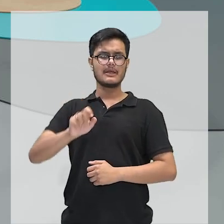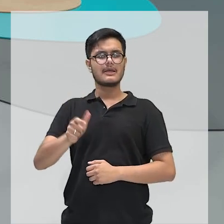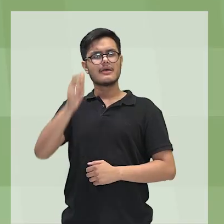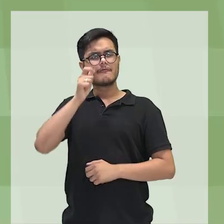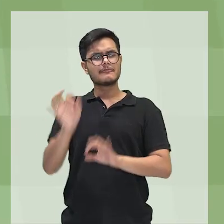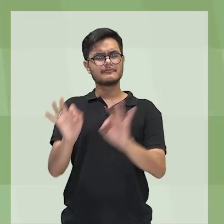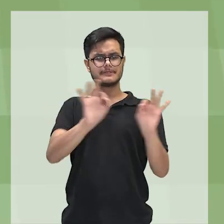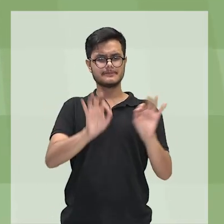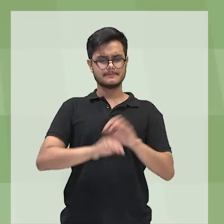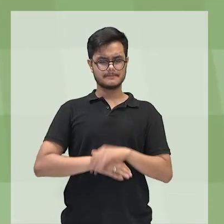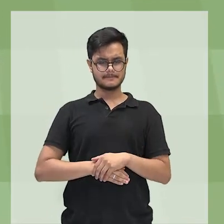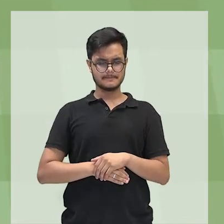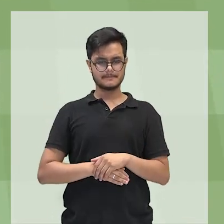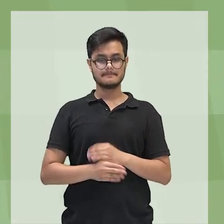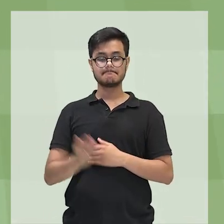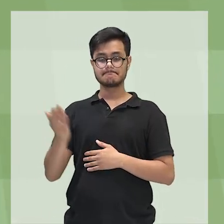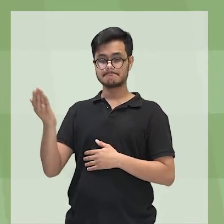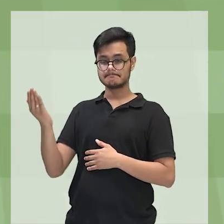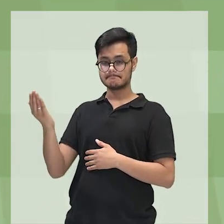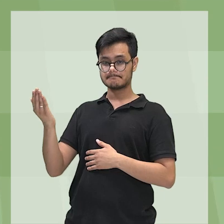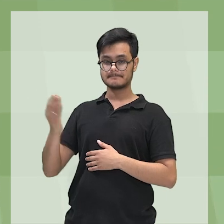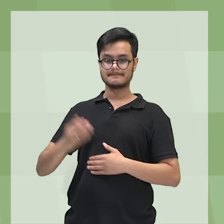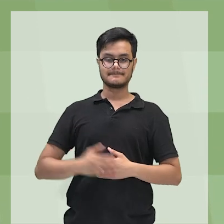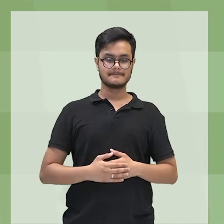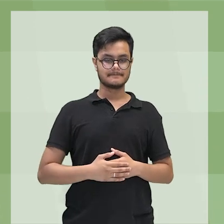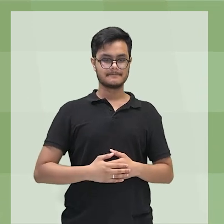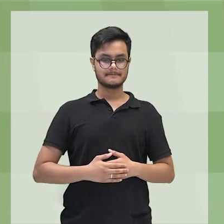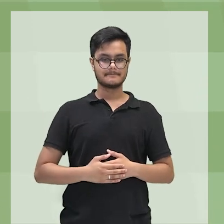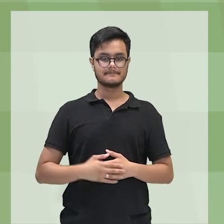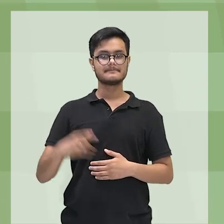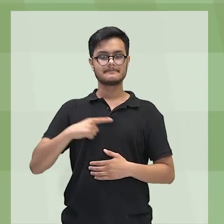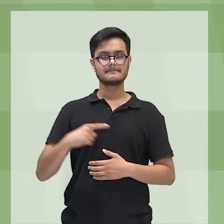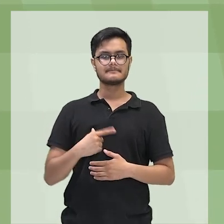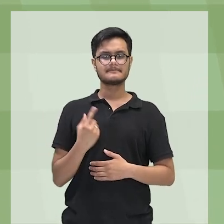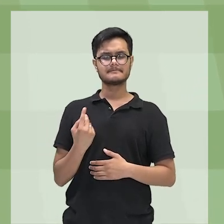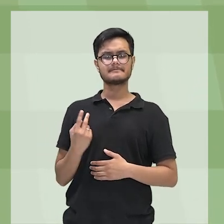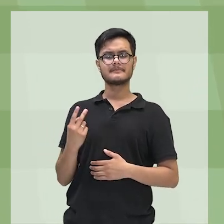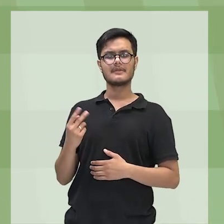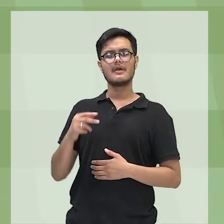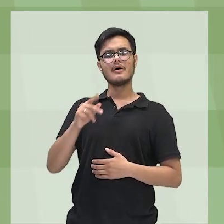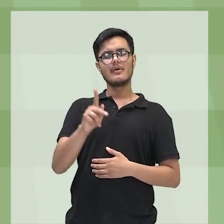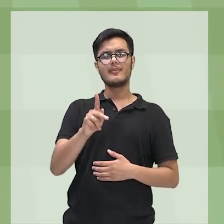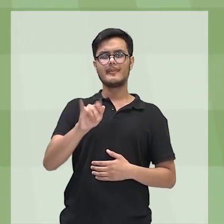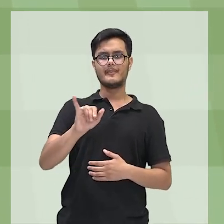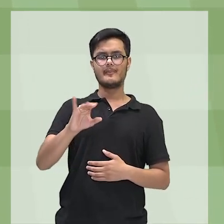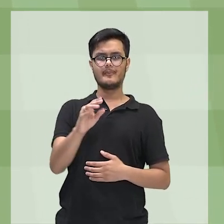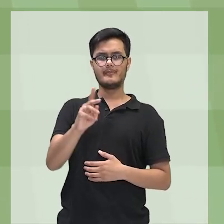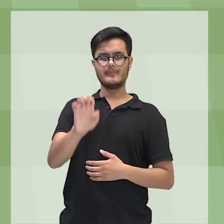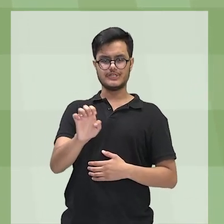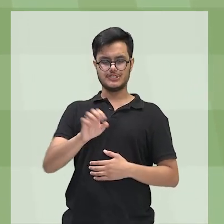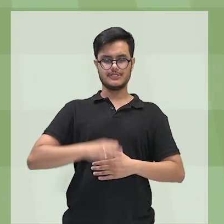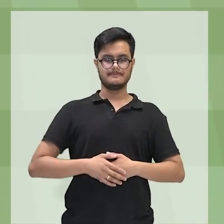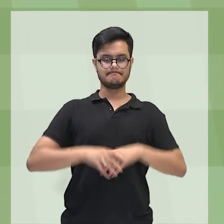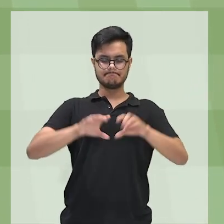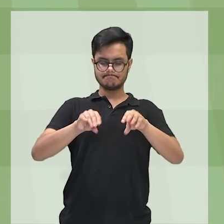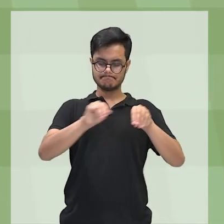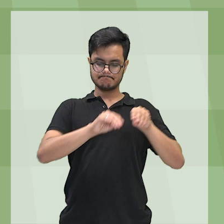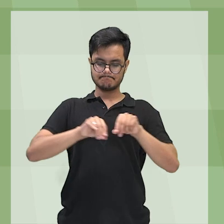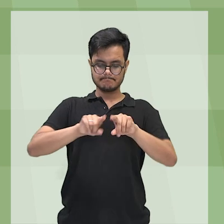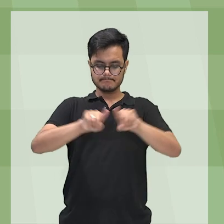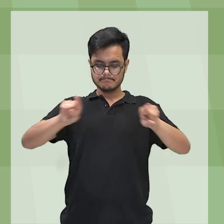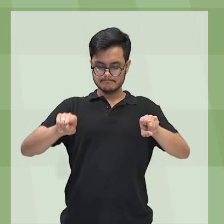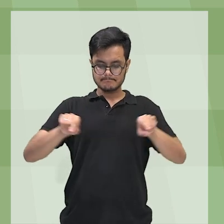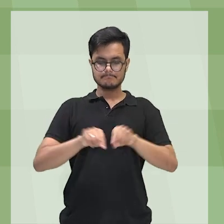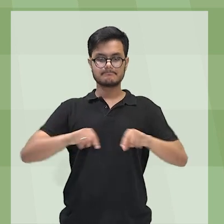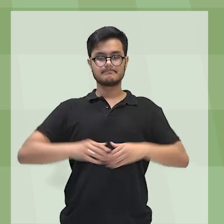animação. Então, observem aí. Nós temos aí o nosso pitch. Nas extremidades, nós temos os